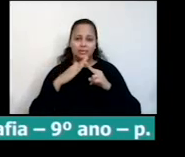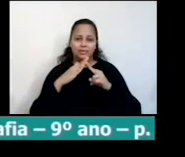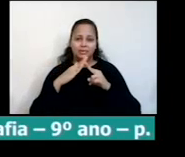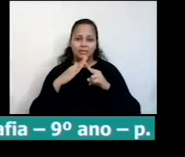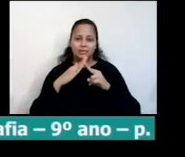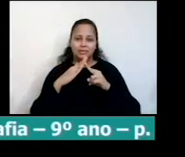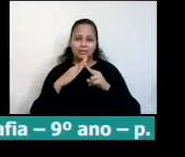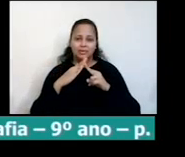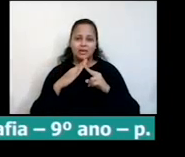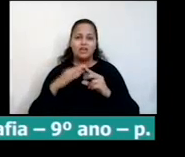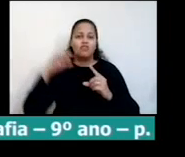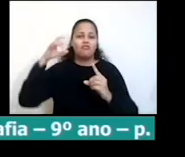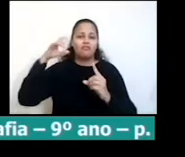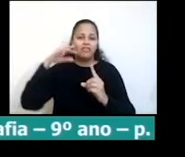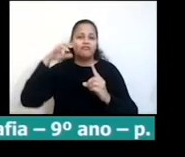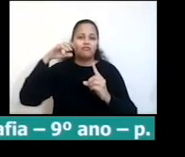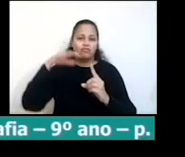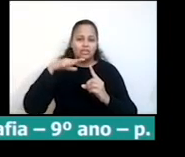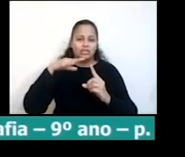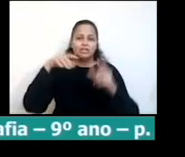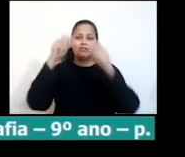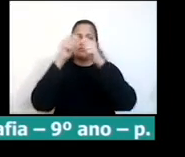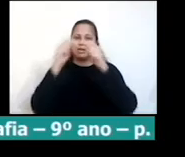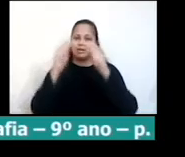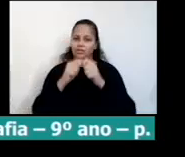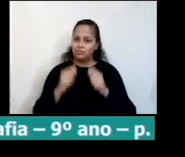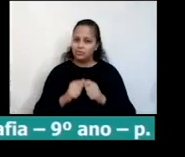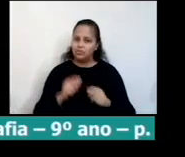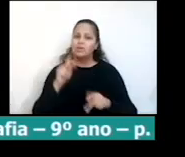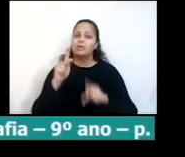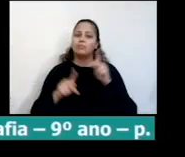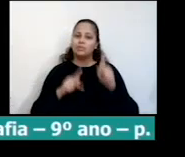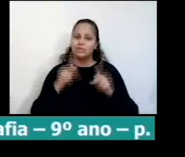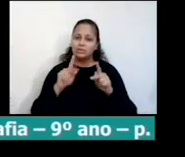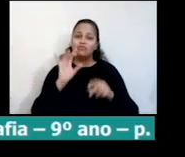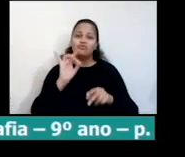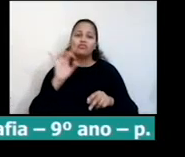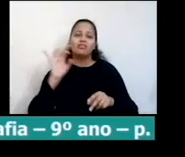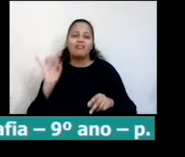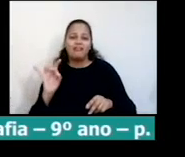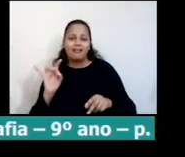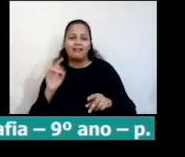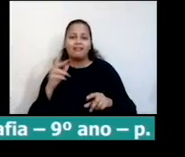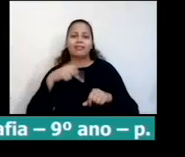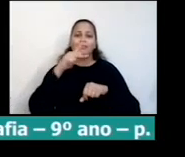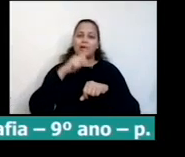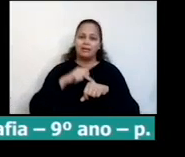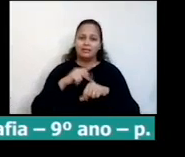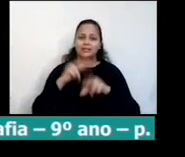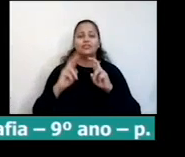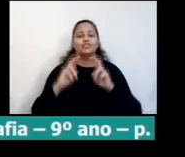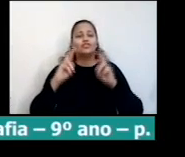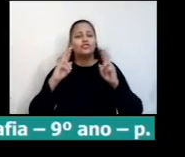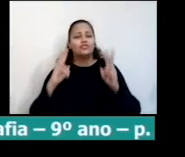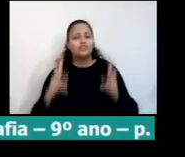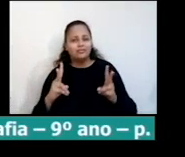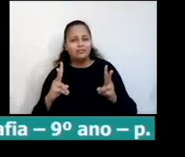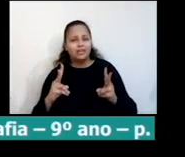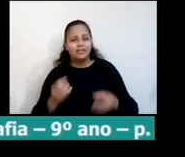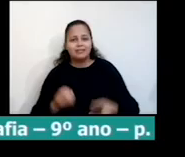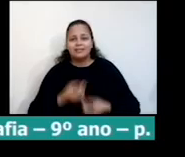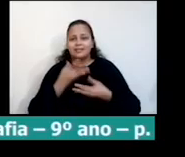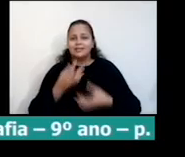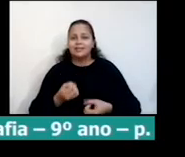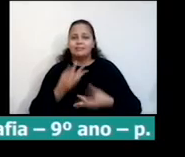urbanização influenciam a estrutura da população de cada país e como essas diferenças se expressam